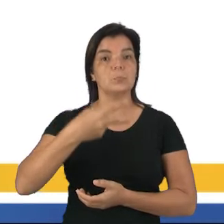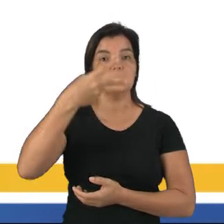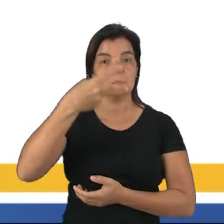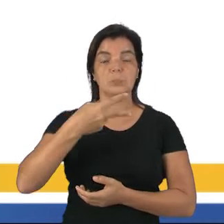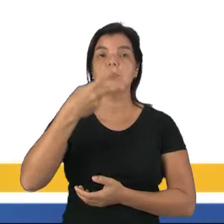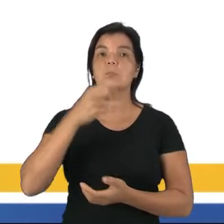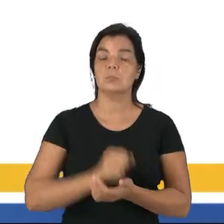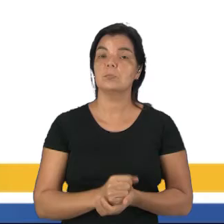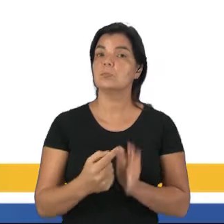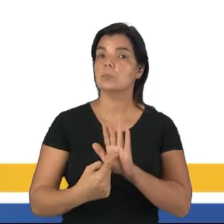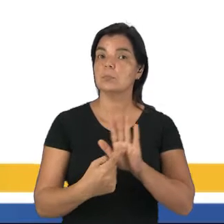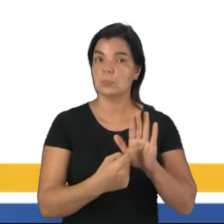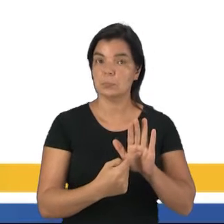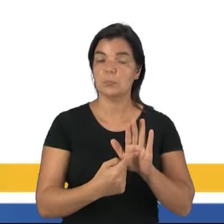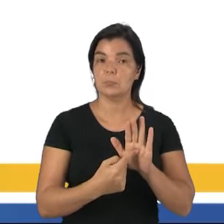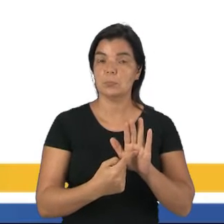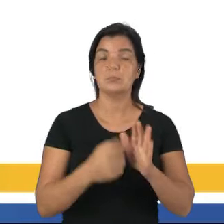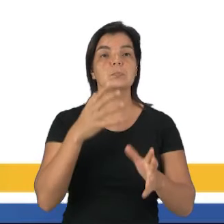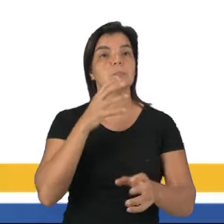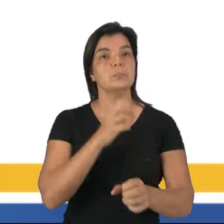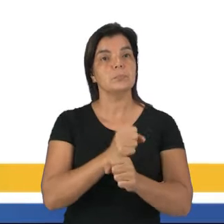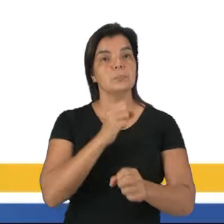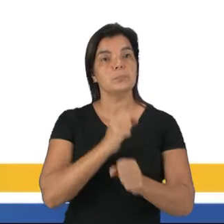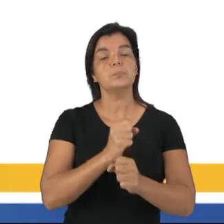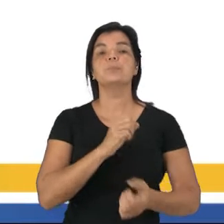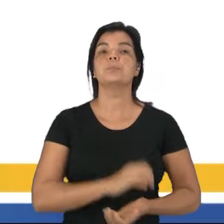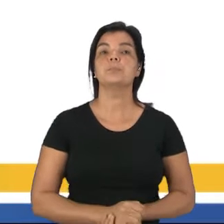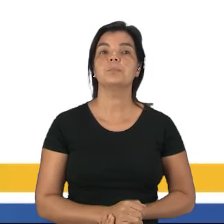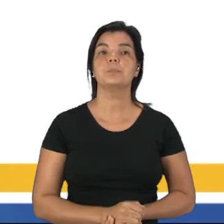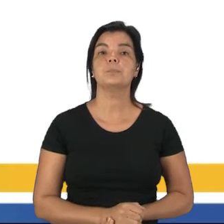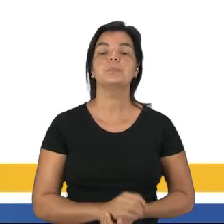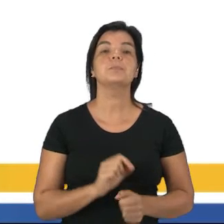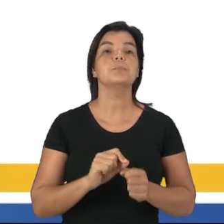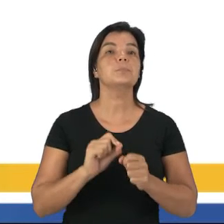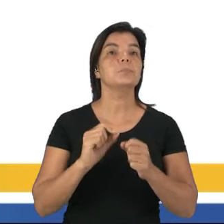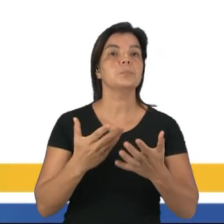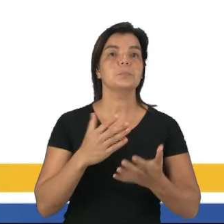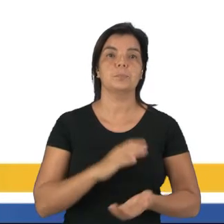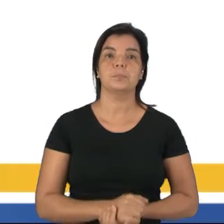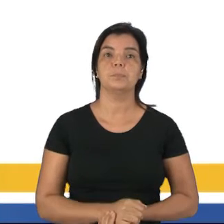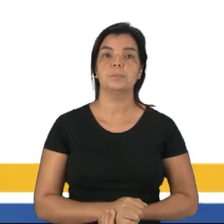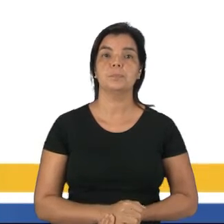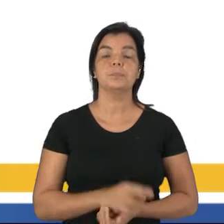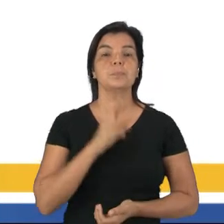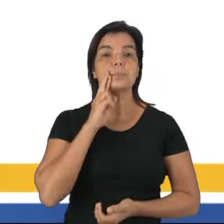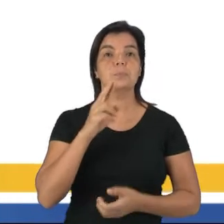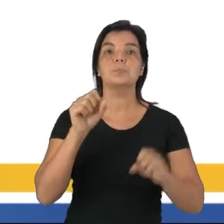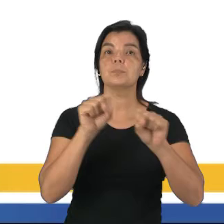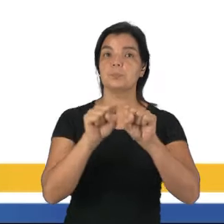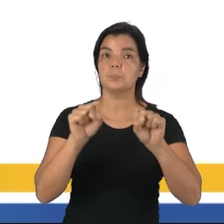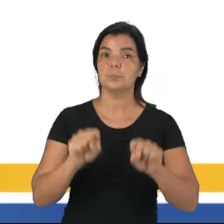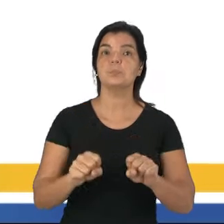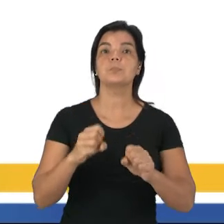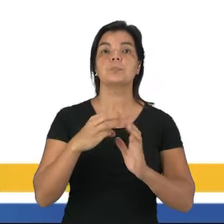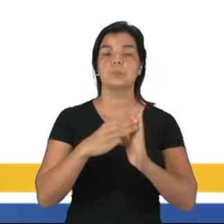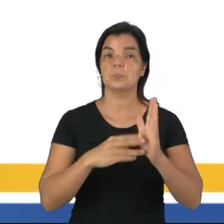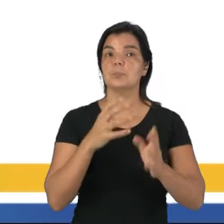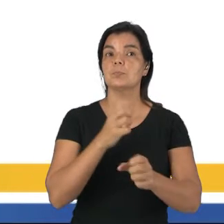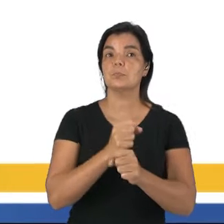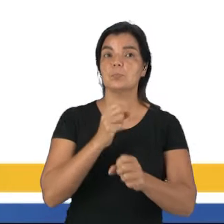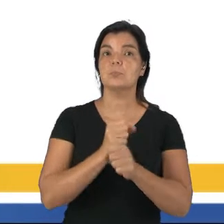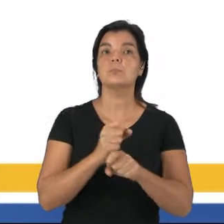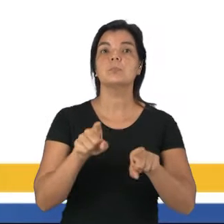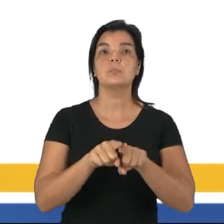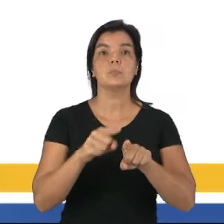é a indicação que é o método da adição. Então, nós vamos fazer o quê? Que para resolver o sistema do método da